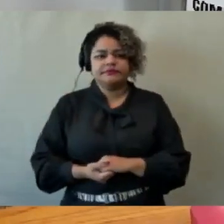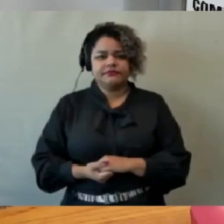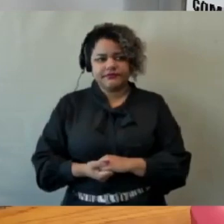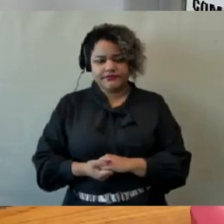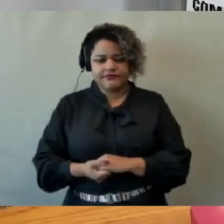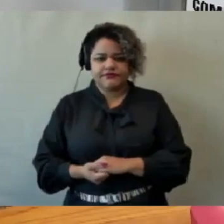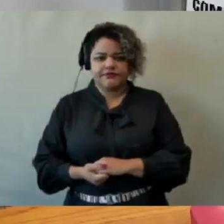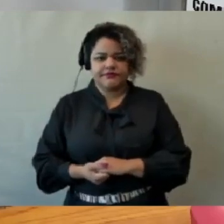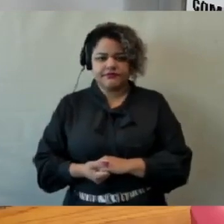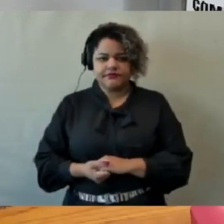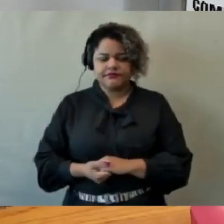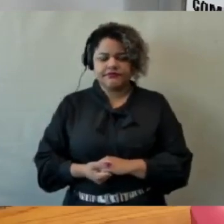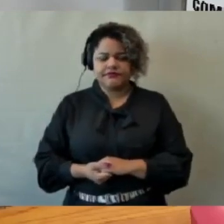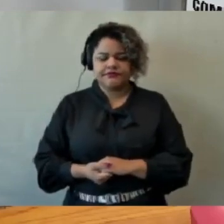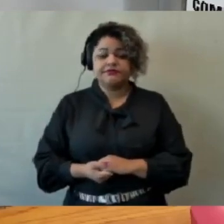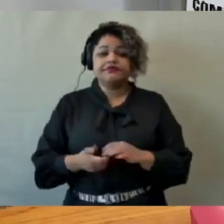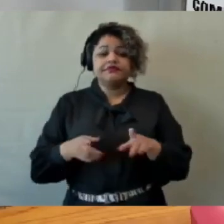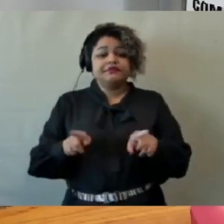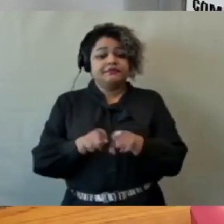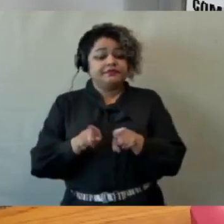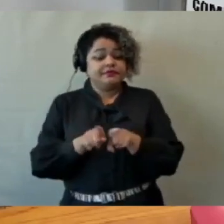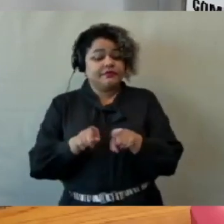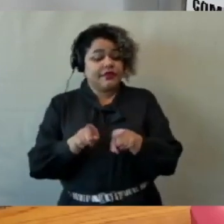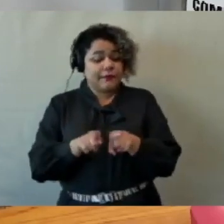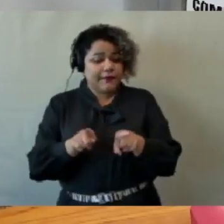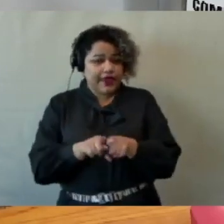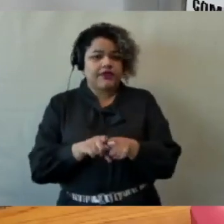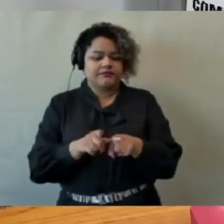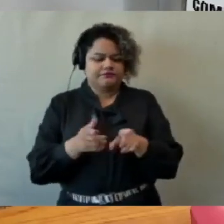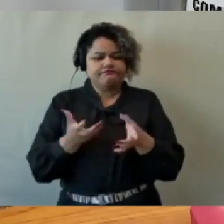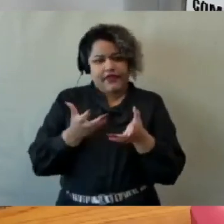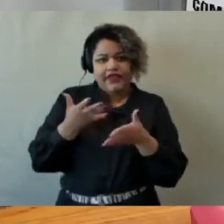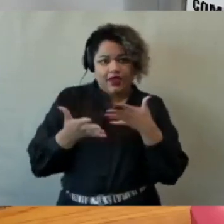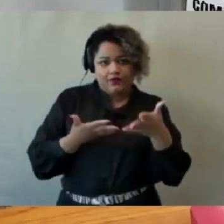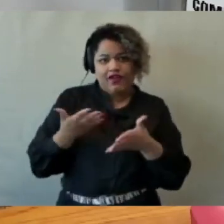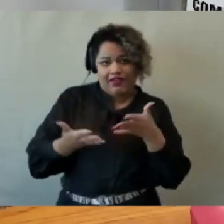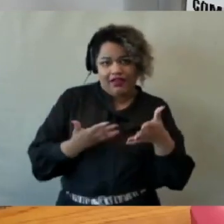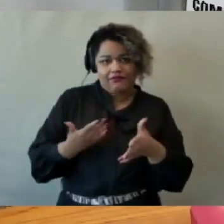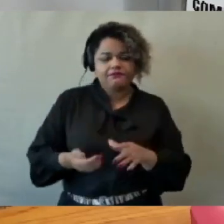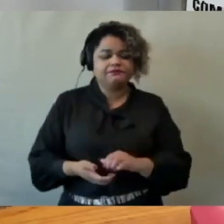A questão, por exemplo, que eu gostaria de dizer aqui também, é